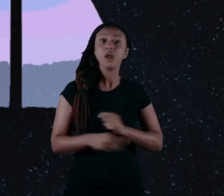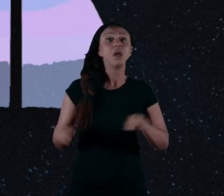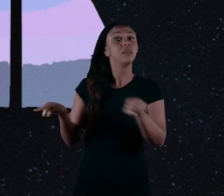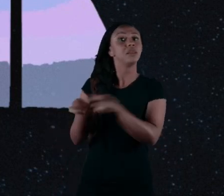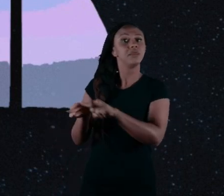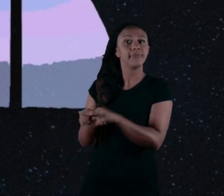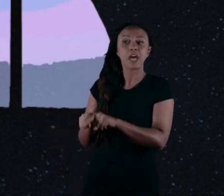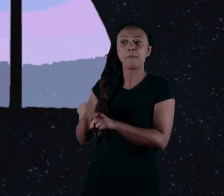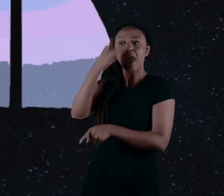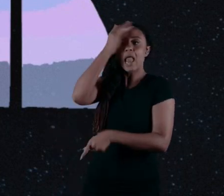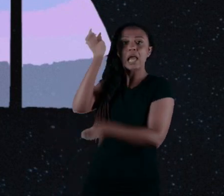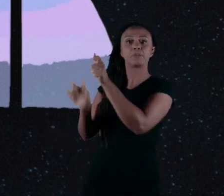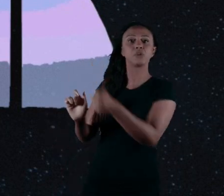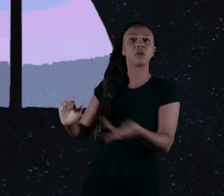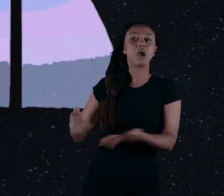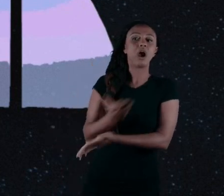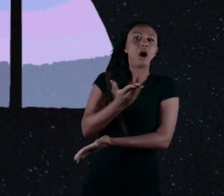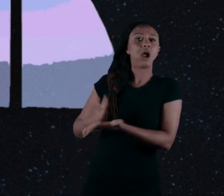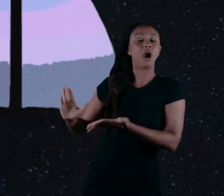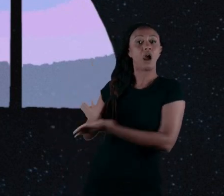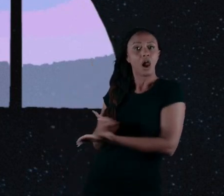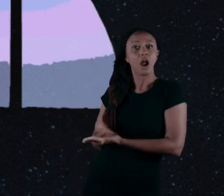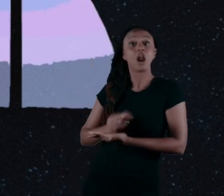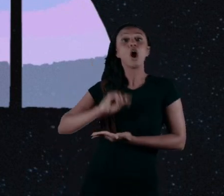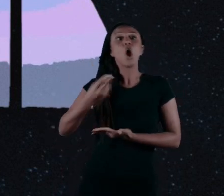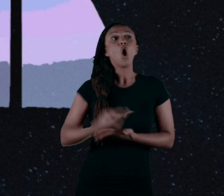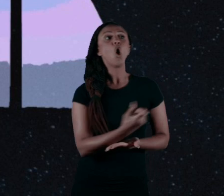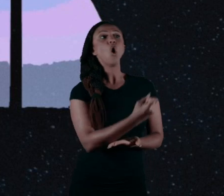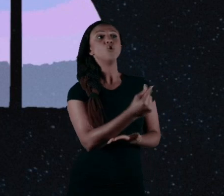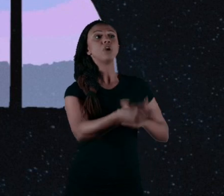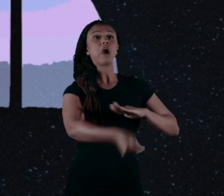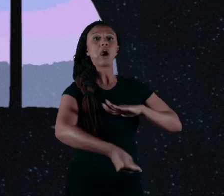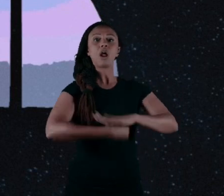pessoas, nem tomarás suborno.